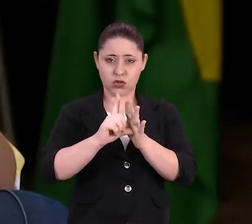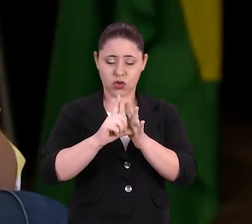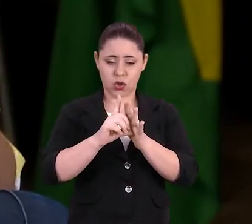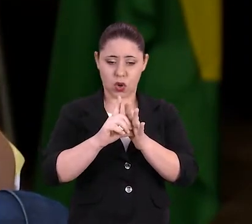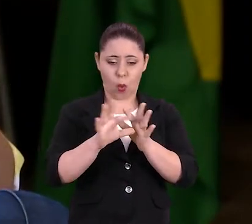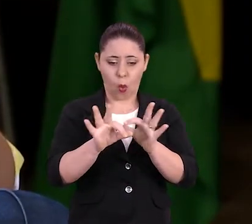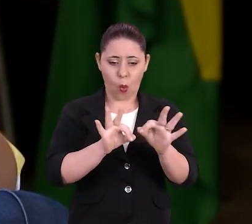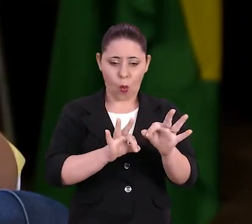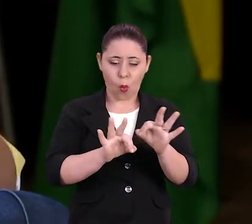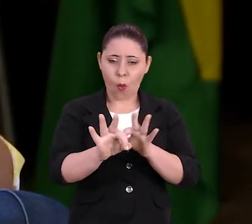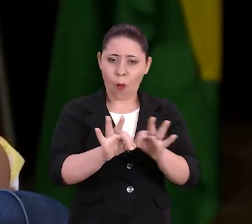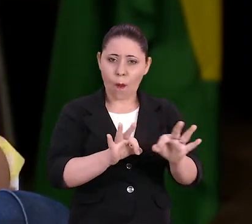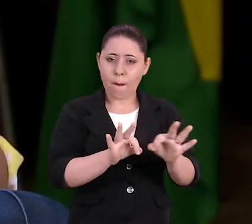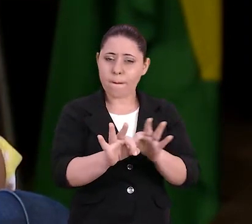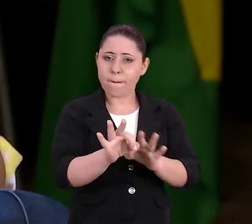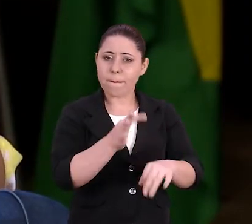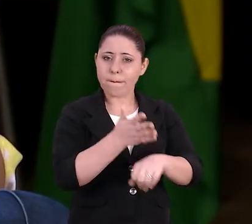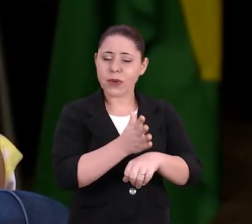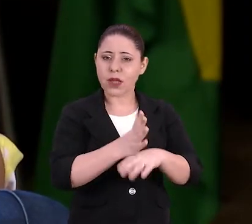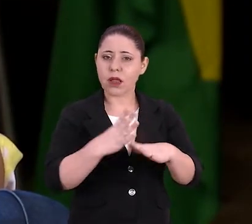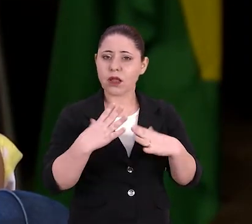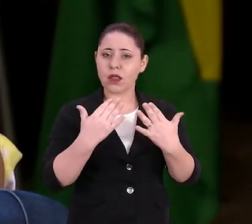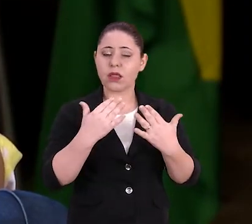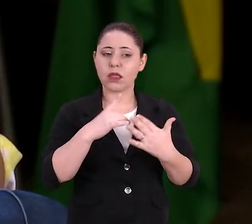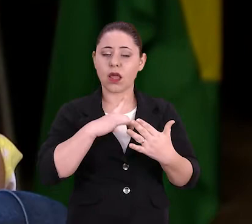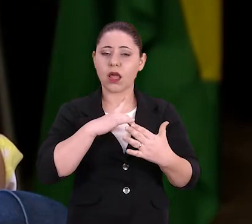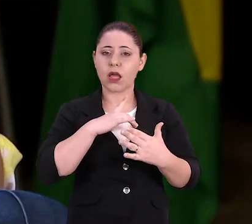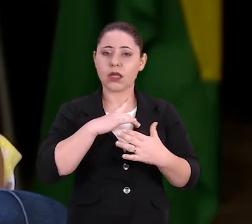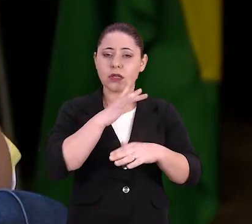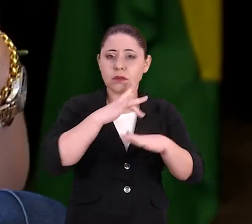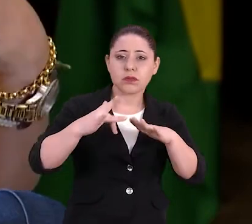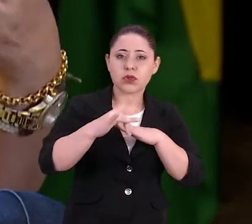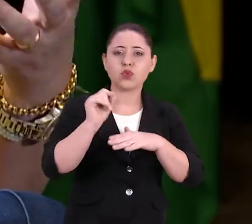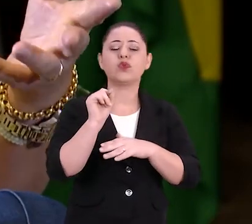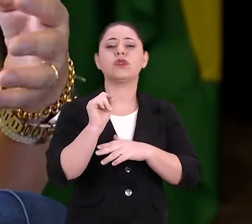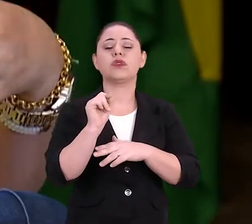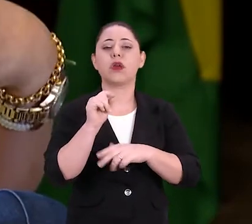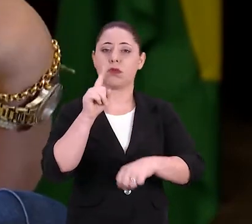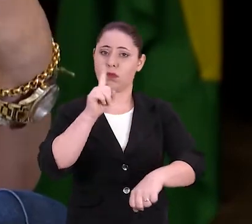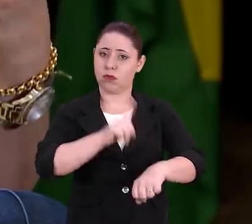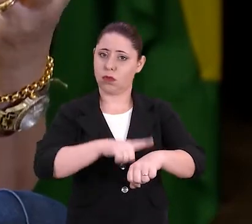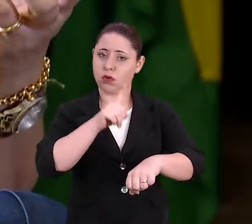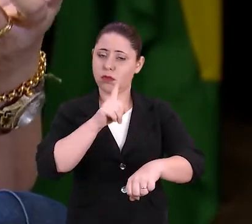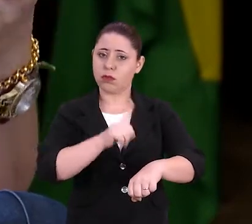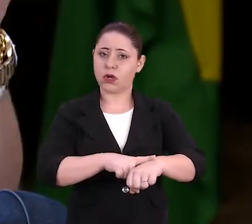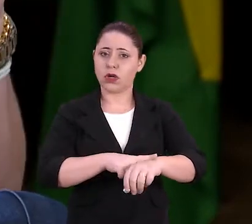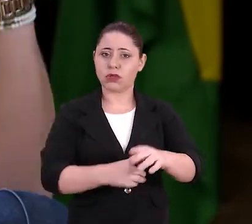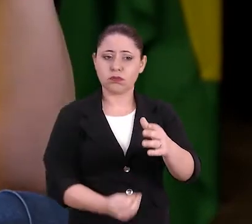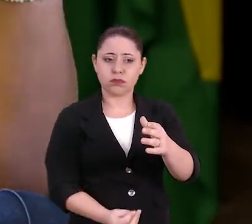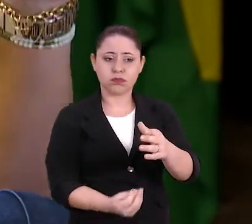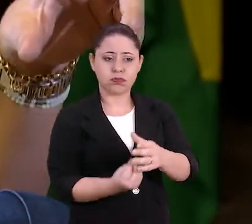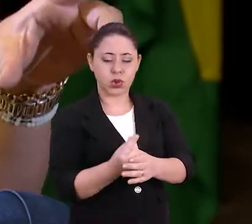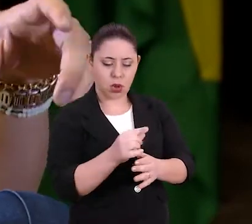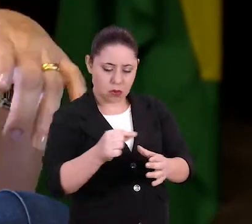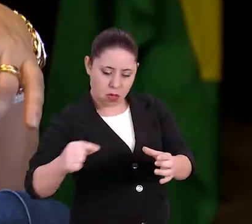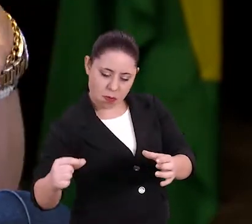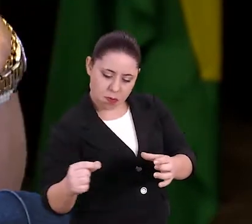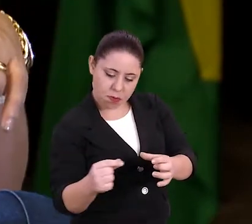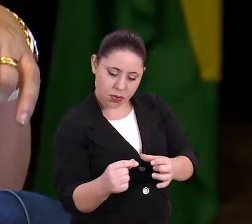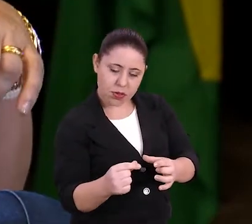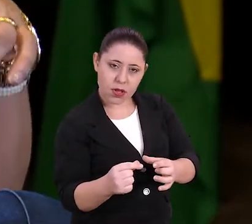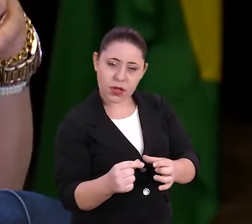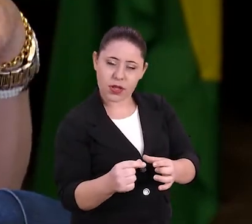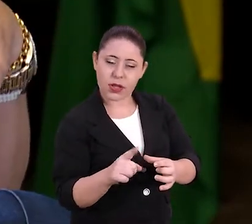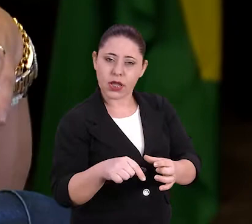de preparação das urnas, nós temos a cerimônia de geração de mídias, que é o momento em que a gente gera o